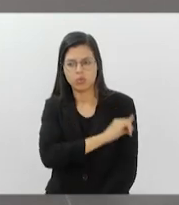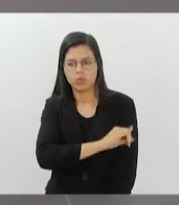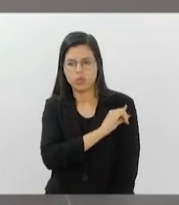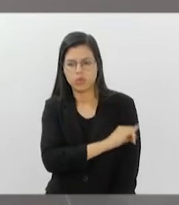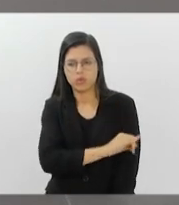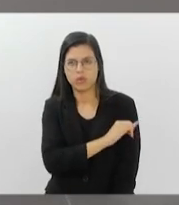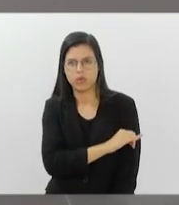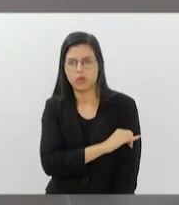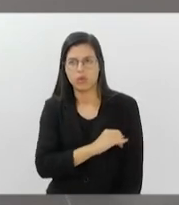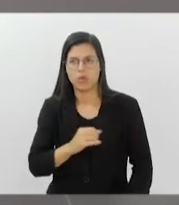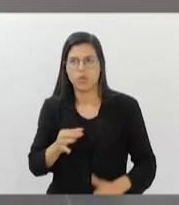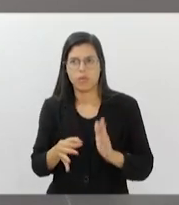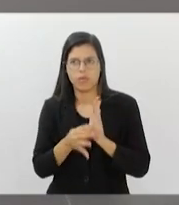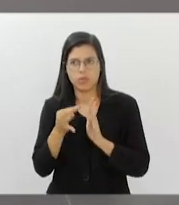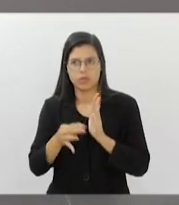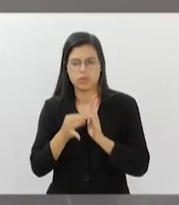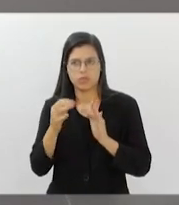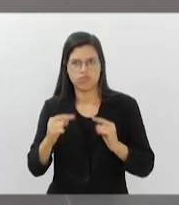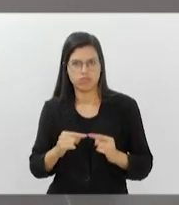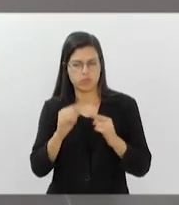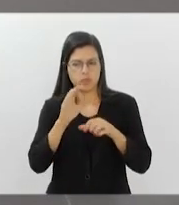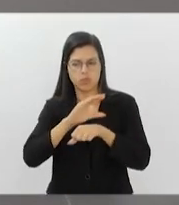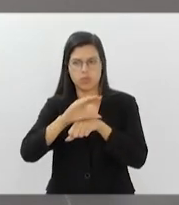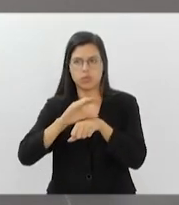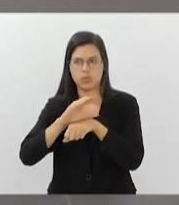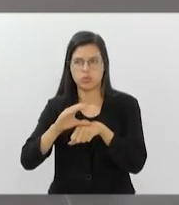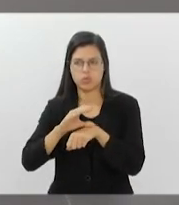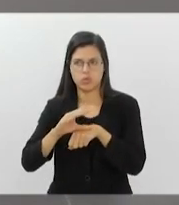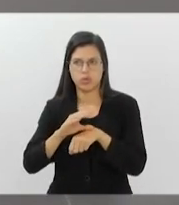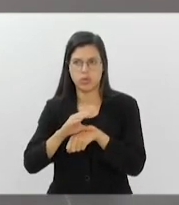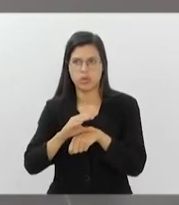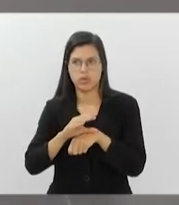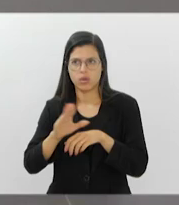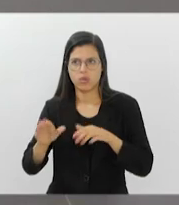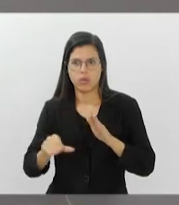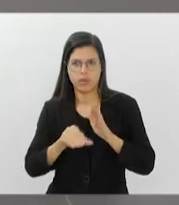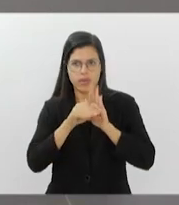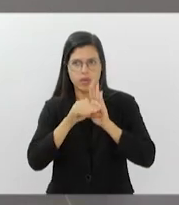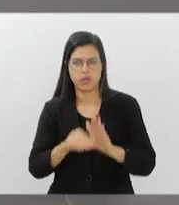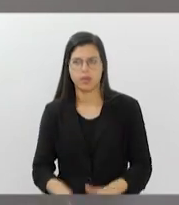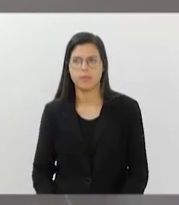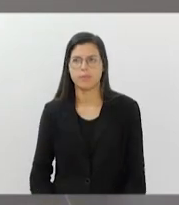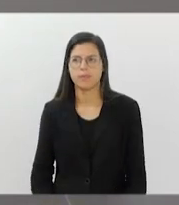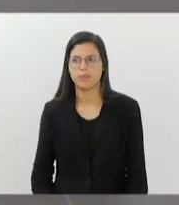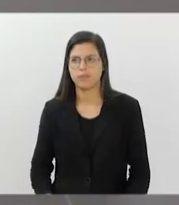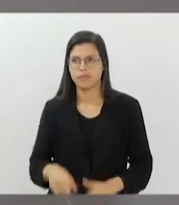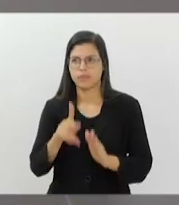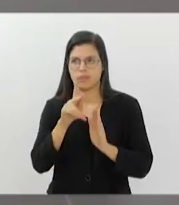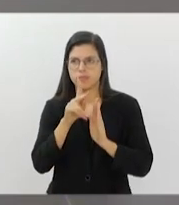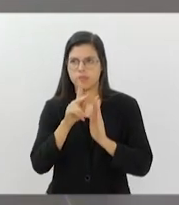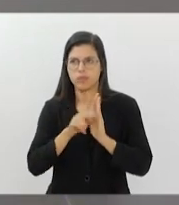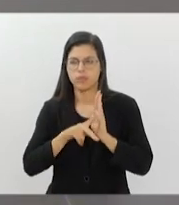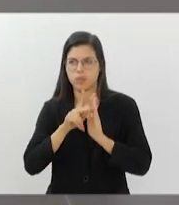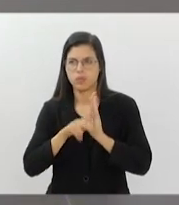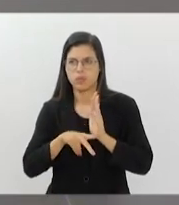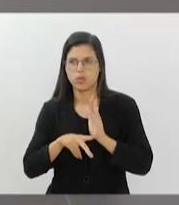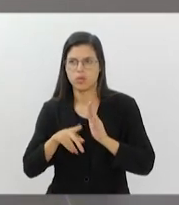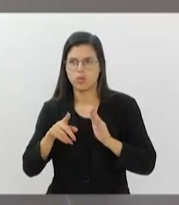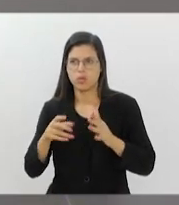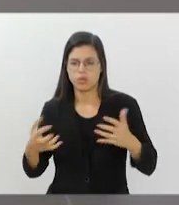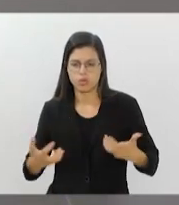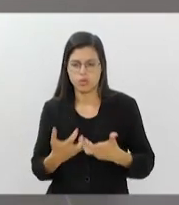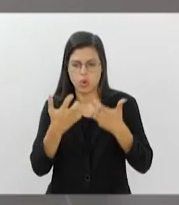Janeiro. Parecer é pela constitucionalidade com emendas. Projeto de hortas comunitárias já